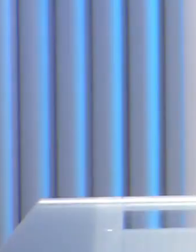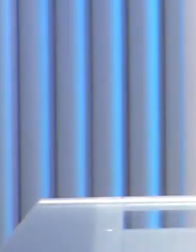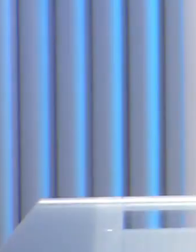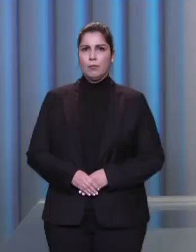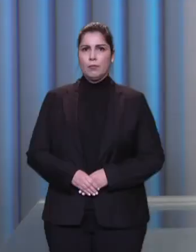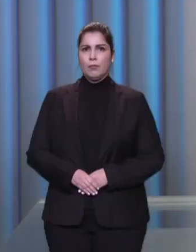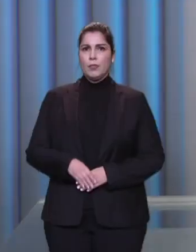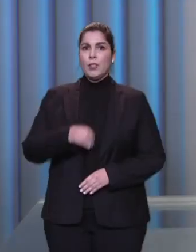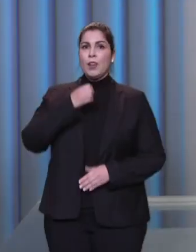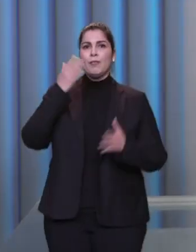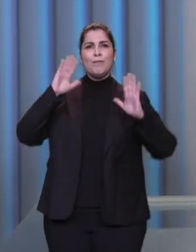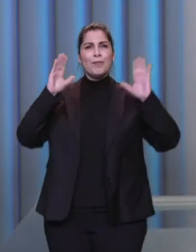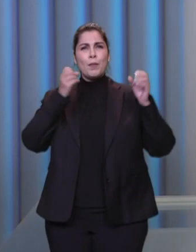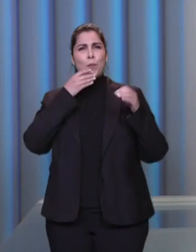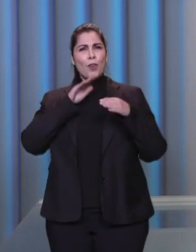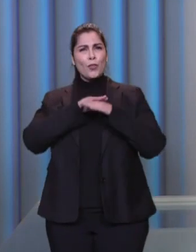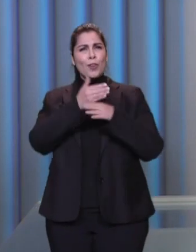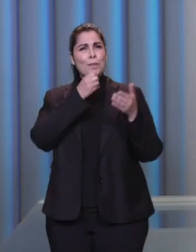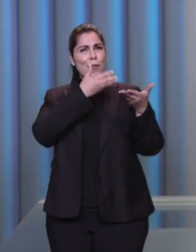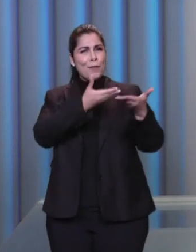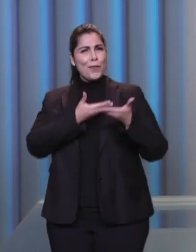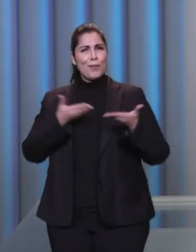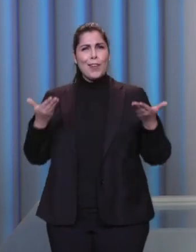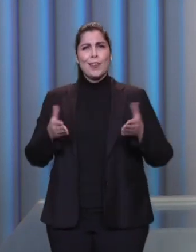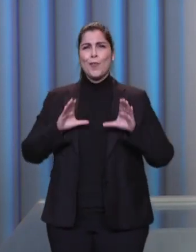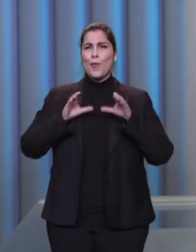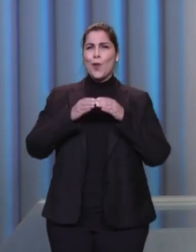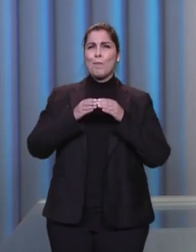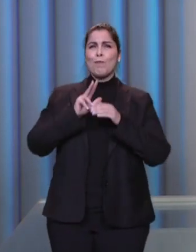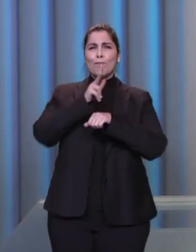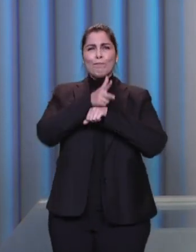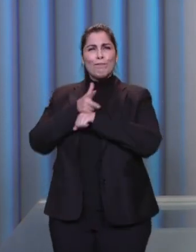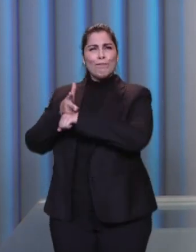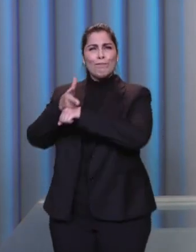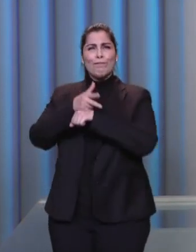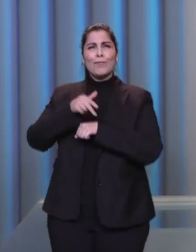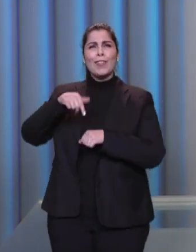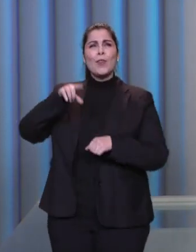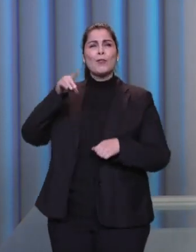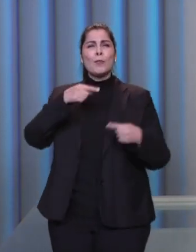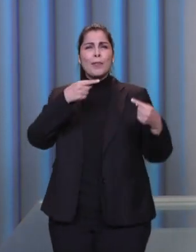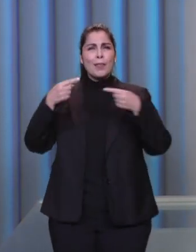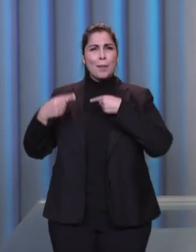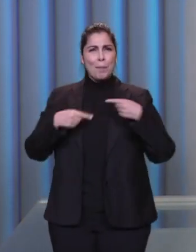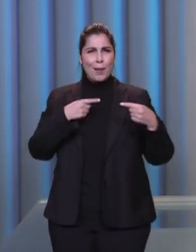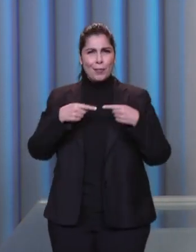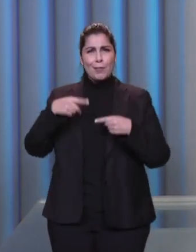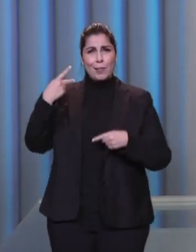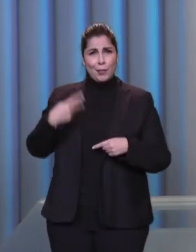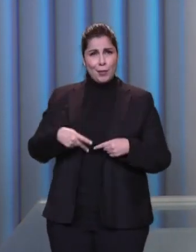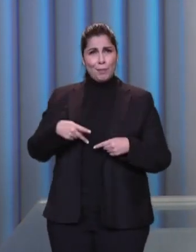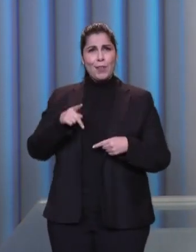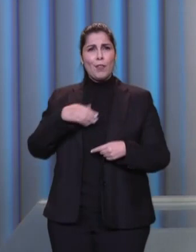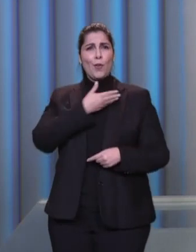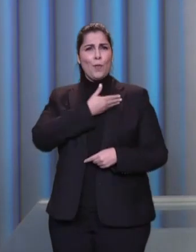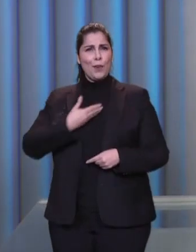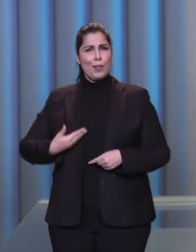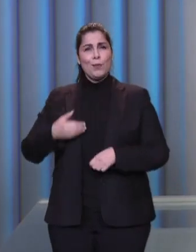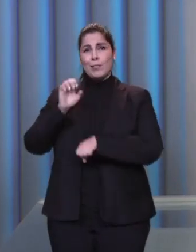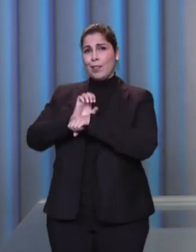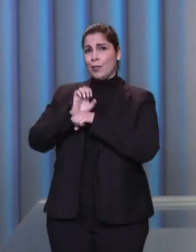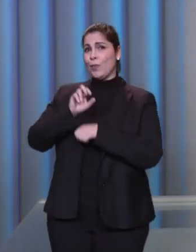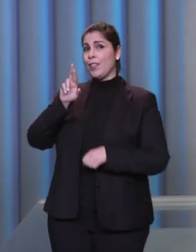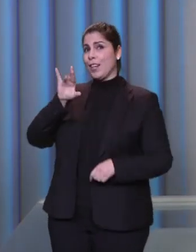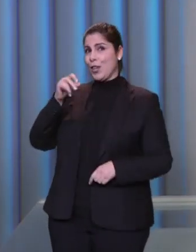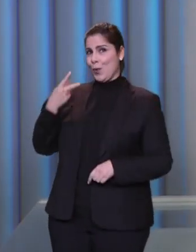Olá, boa noite. Bem-vindos aos Estúdios Globo para o último debate do primeiro turno entre candidatos ao governo do Estado. É uma oportunidade para